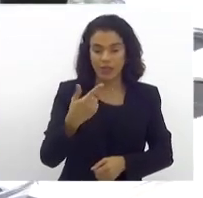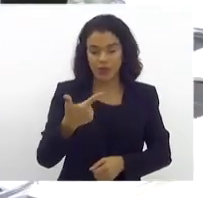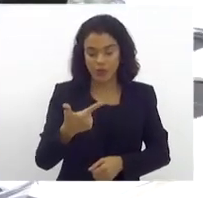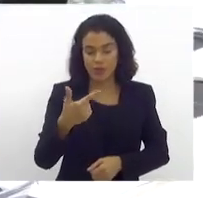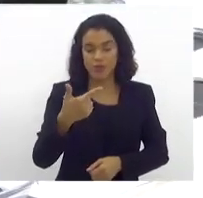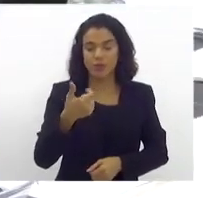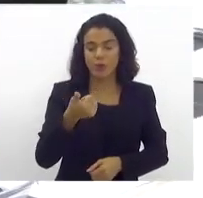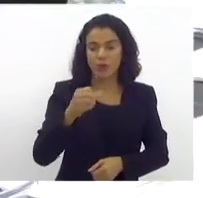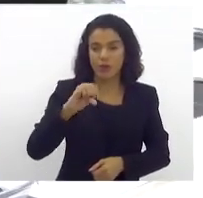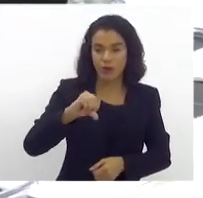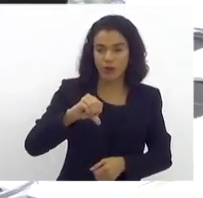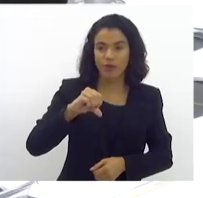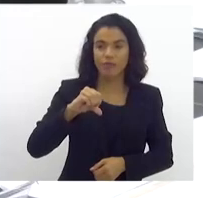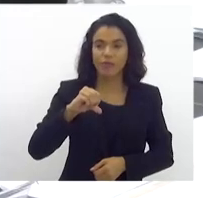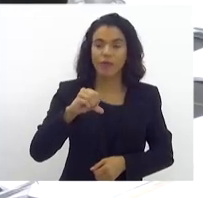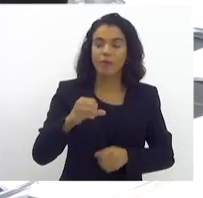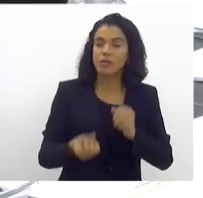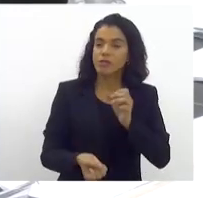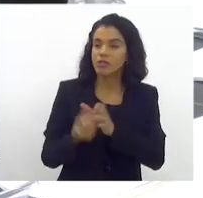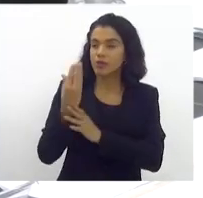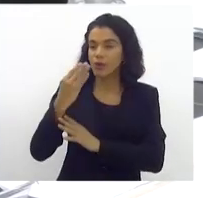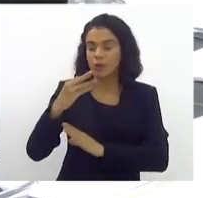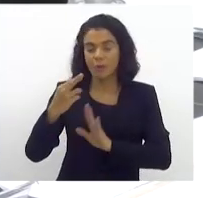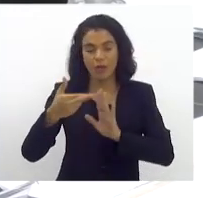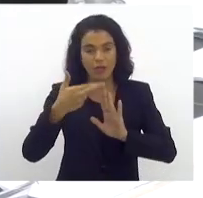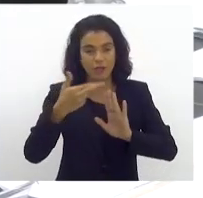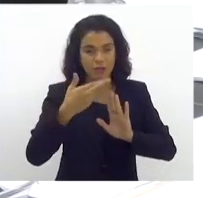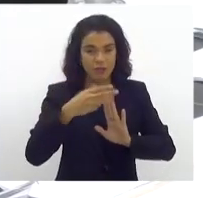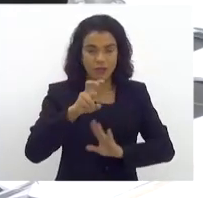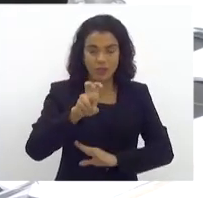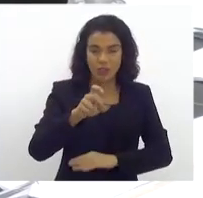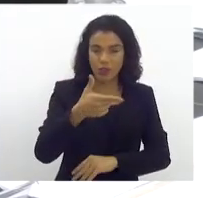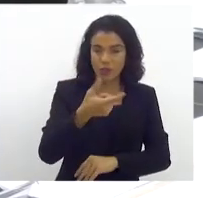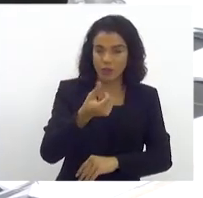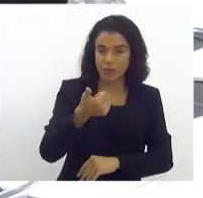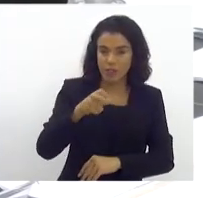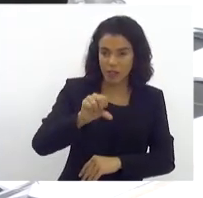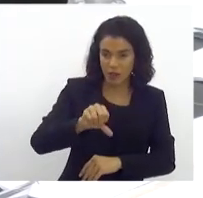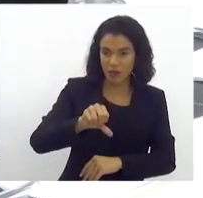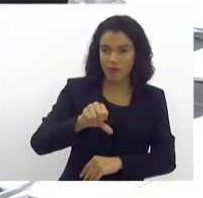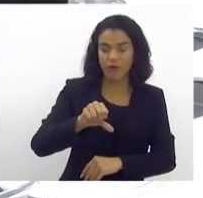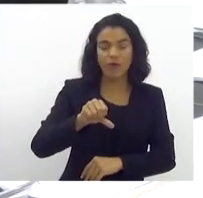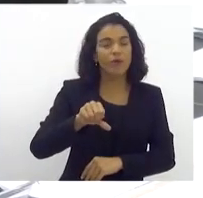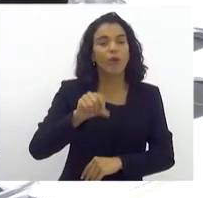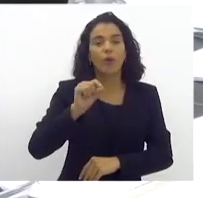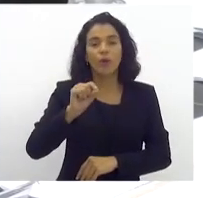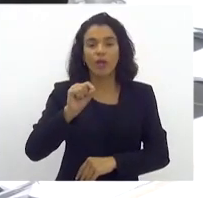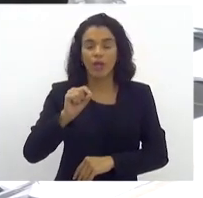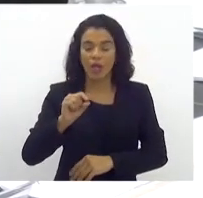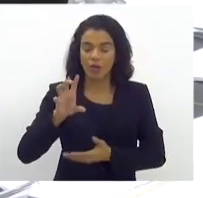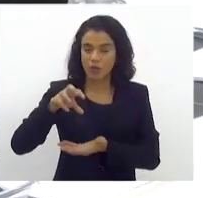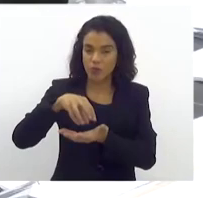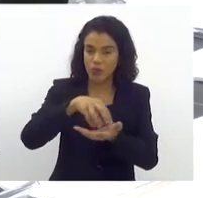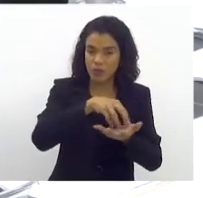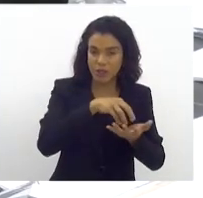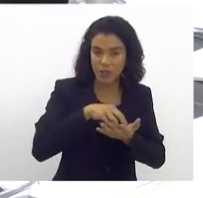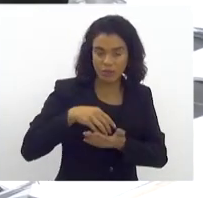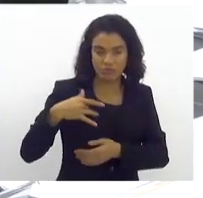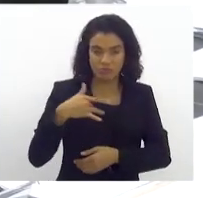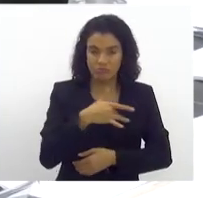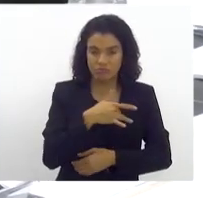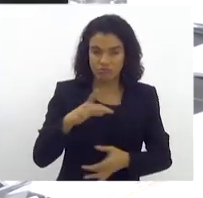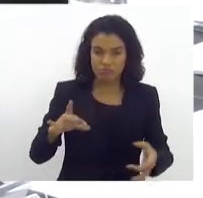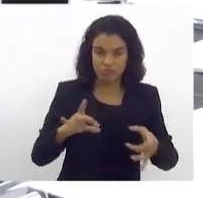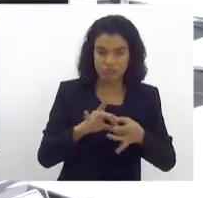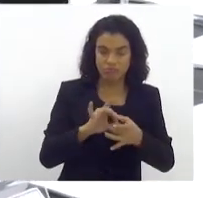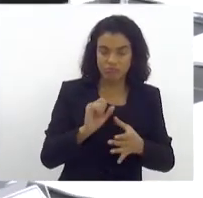da Comissão Parlamentar de Inquérito, instituída pela Resolução 5 de 2019, em que ficam as unidades de saúde da rede pública e privada obrigadas